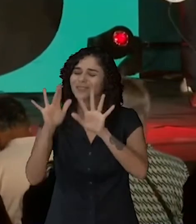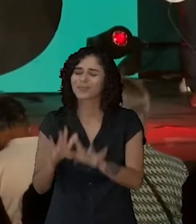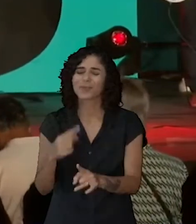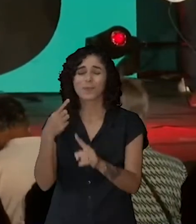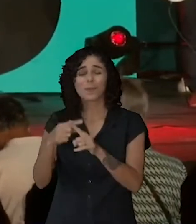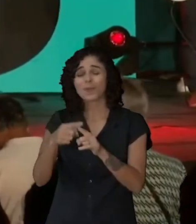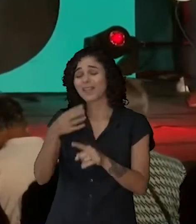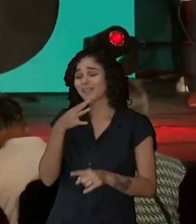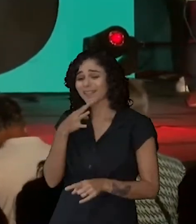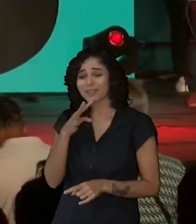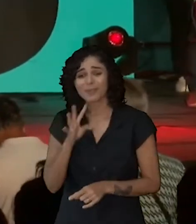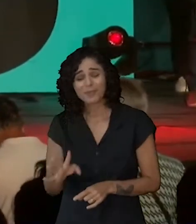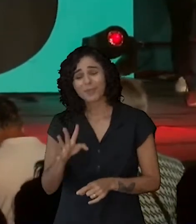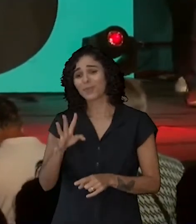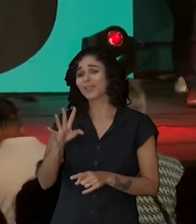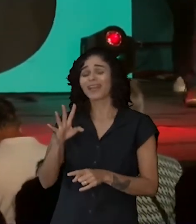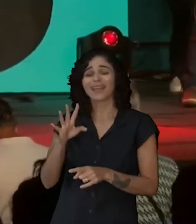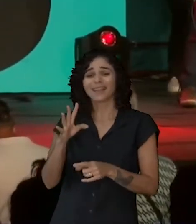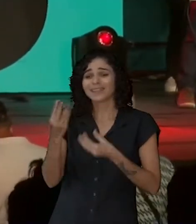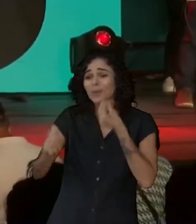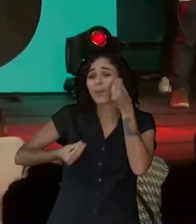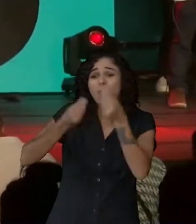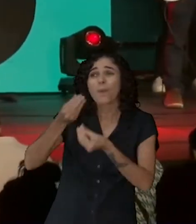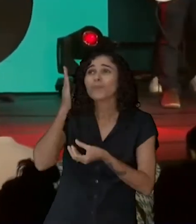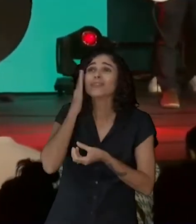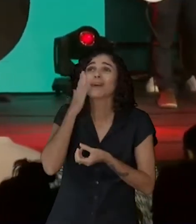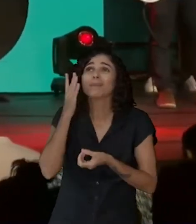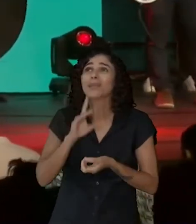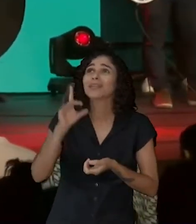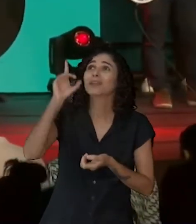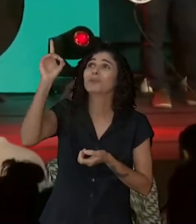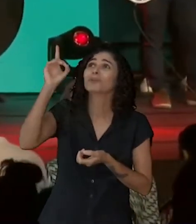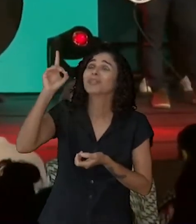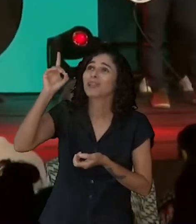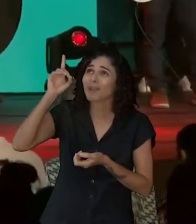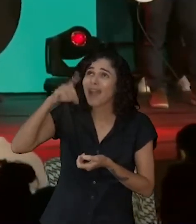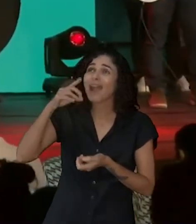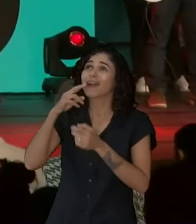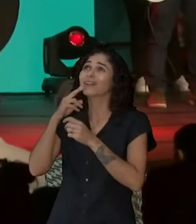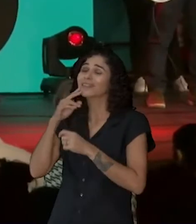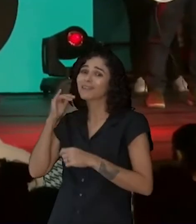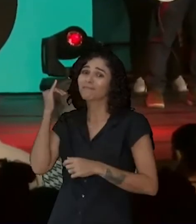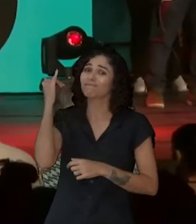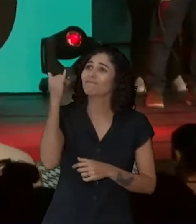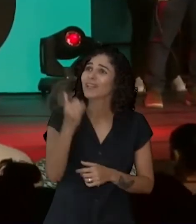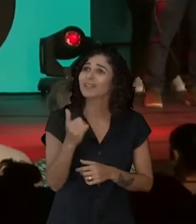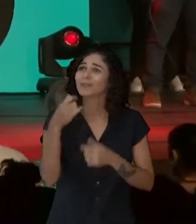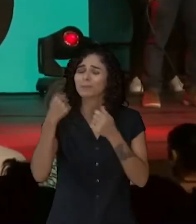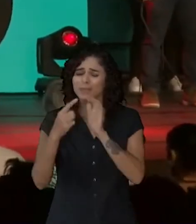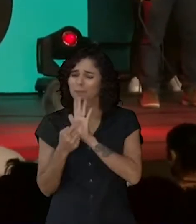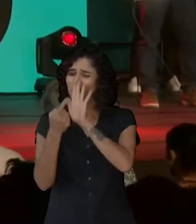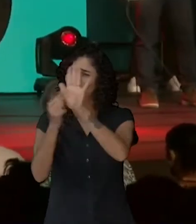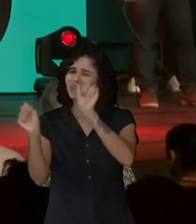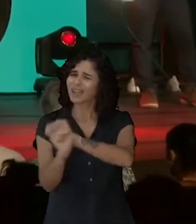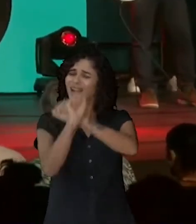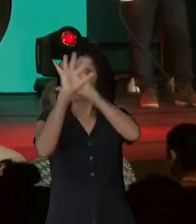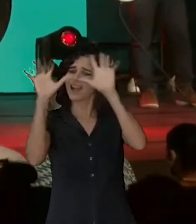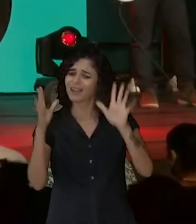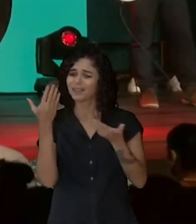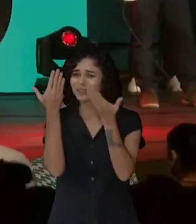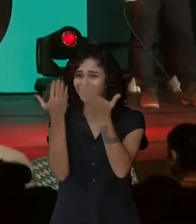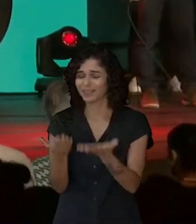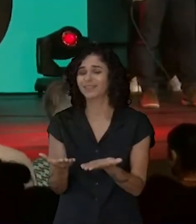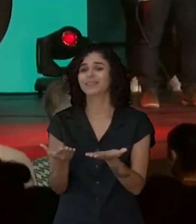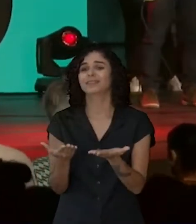não conhecem a sua voz. E como que eles vão saber que é o Senhor, se o Senhor não mostrar isso de um jeito muito claro para